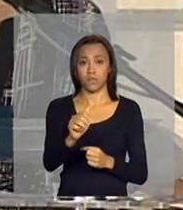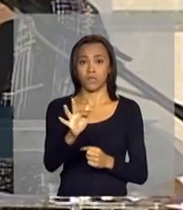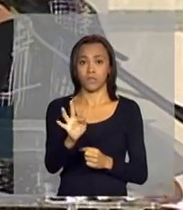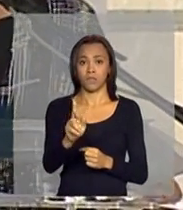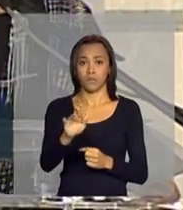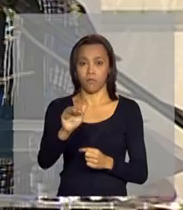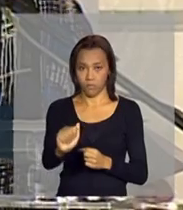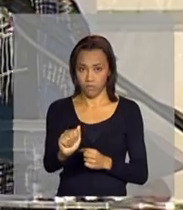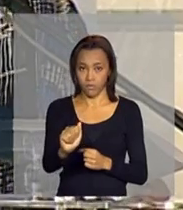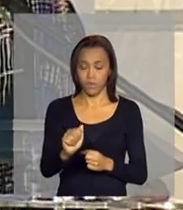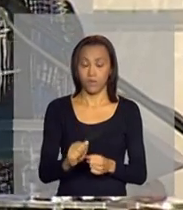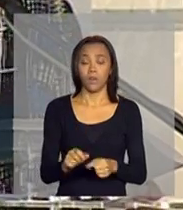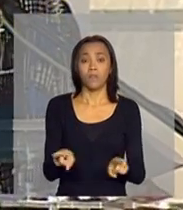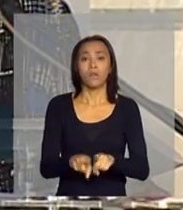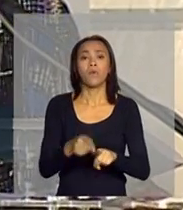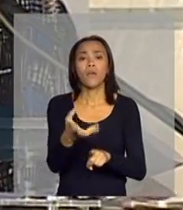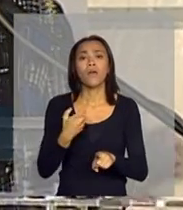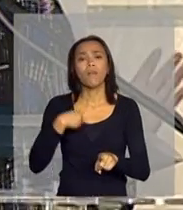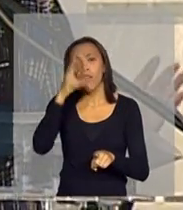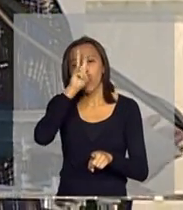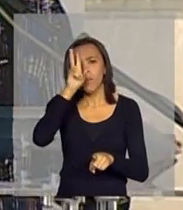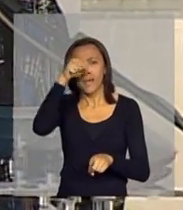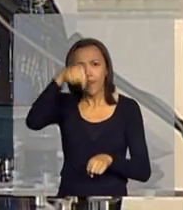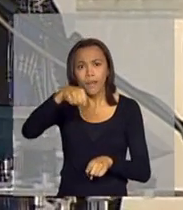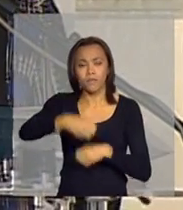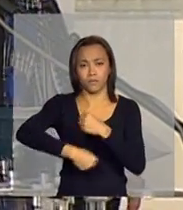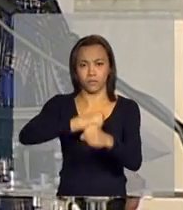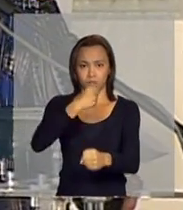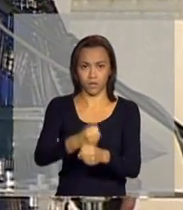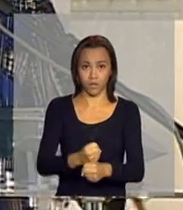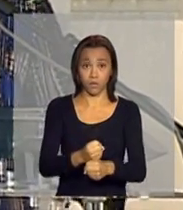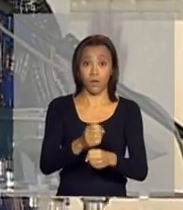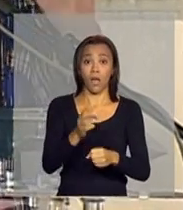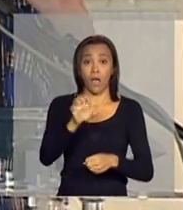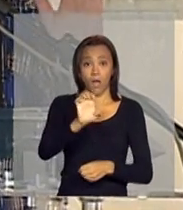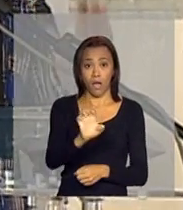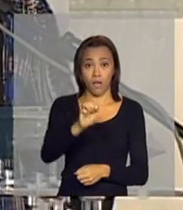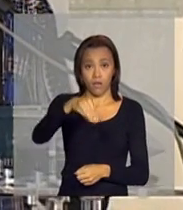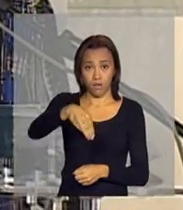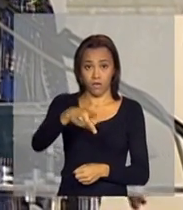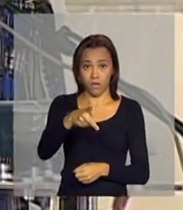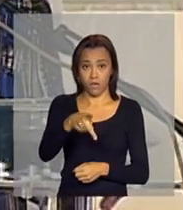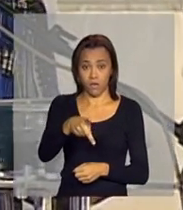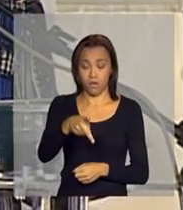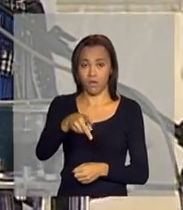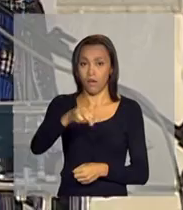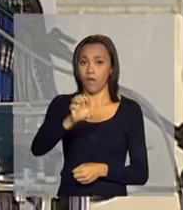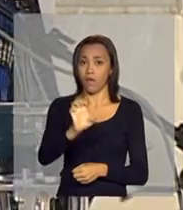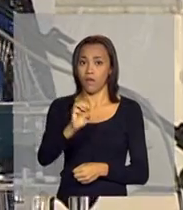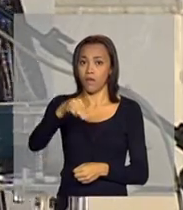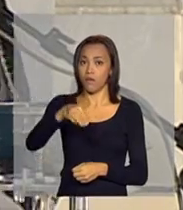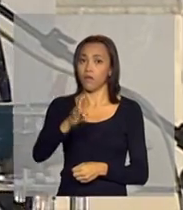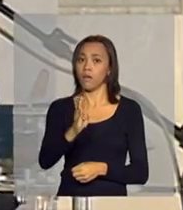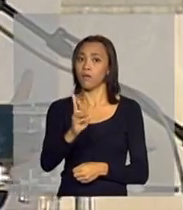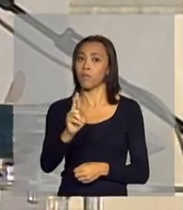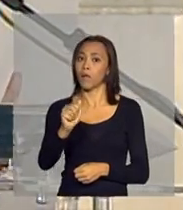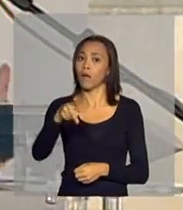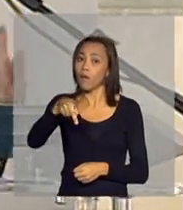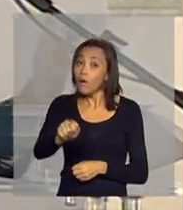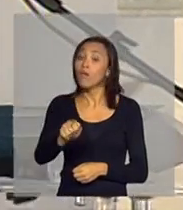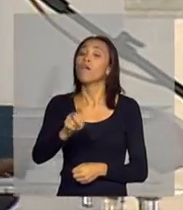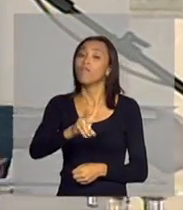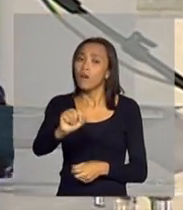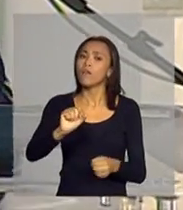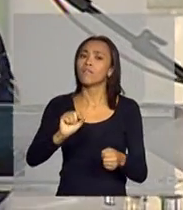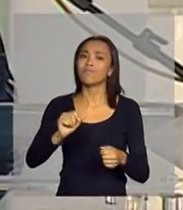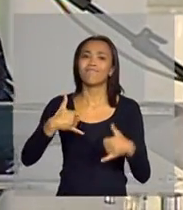Eu queria lembrar que esse ano a Embrapa faz um aniversário muito significativo. E a Embrapa,